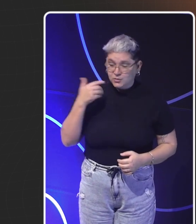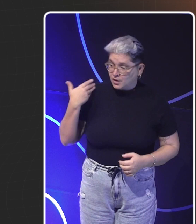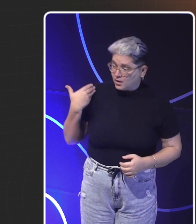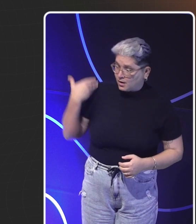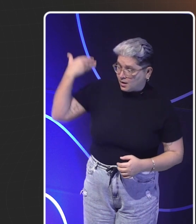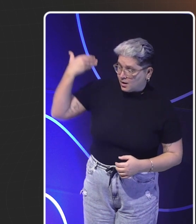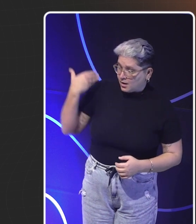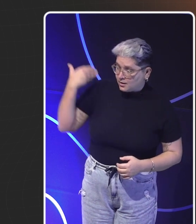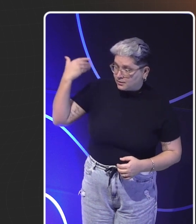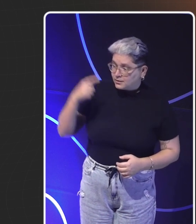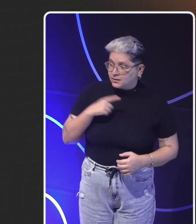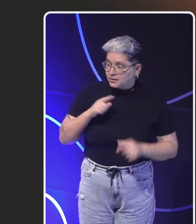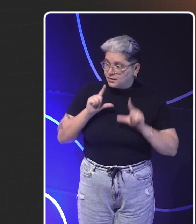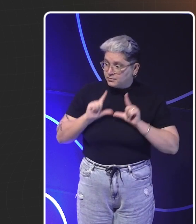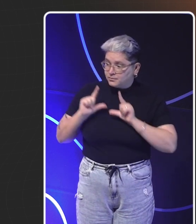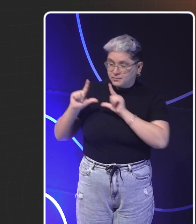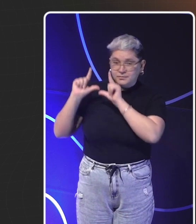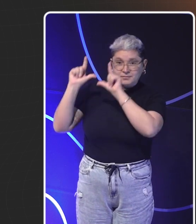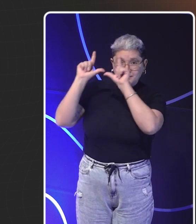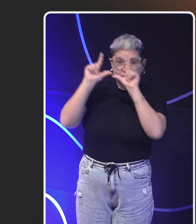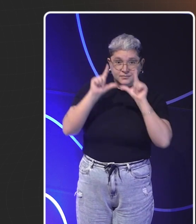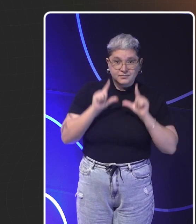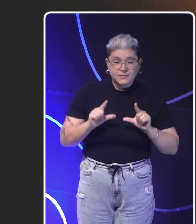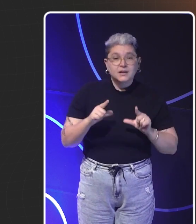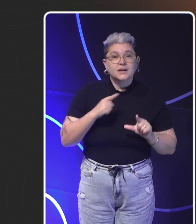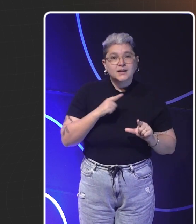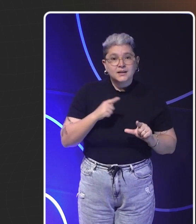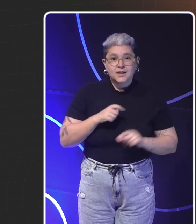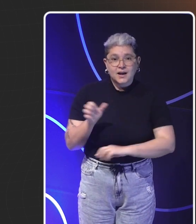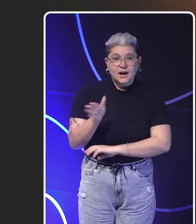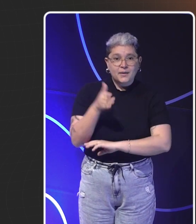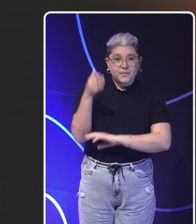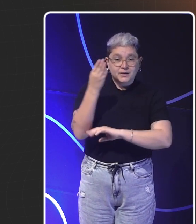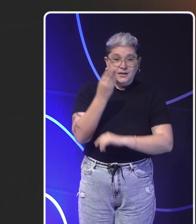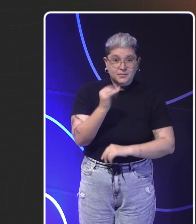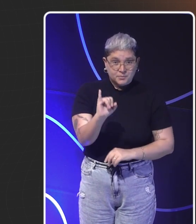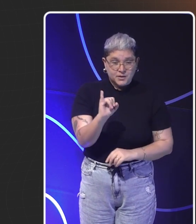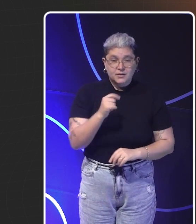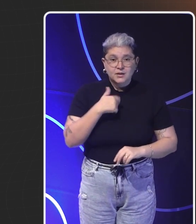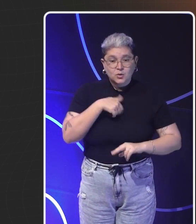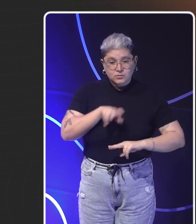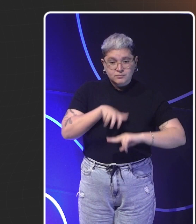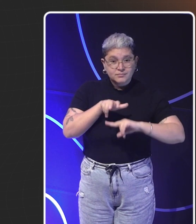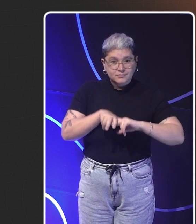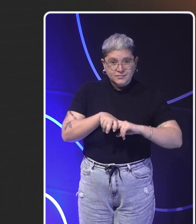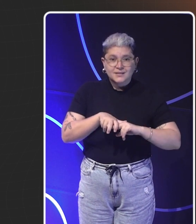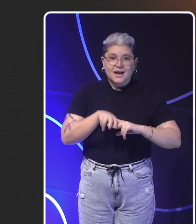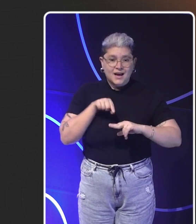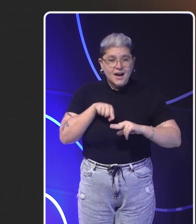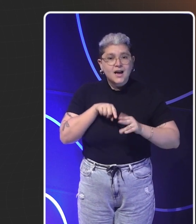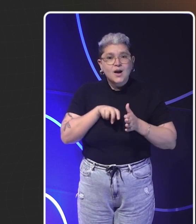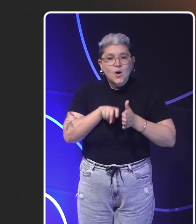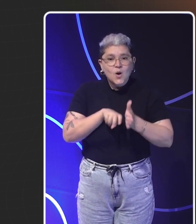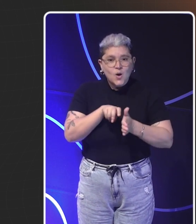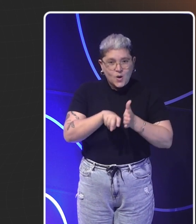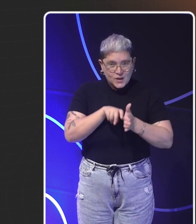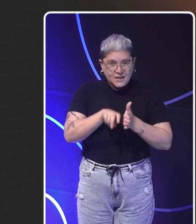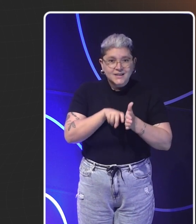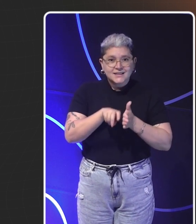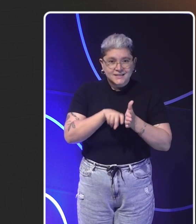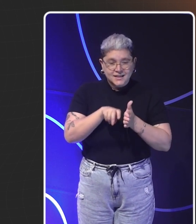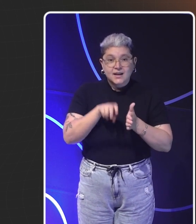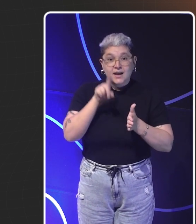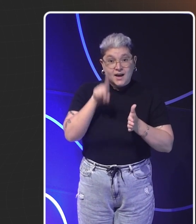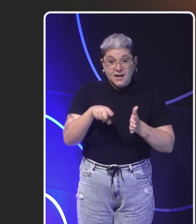mim tem alguns quadros e a bandeira bissexual. E eu estou sentada na minha cadeira de rodas, que é uma cadeira de